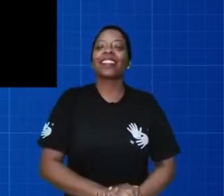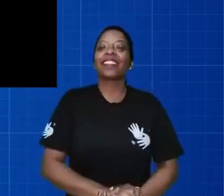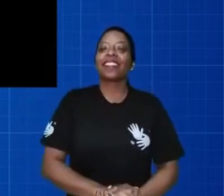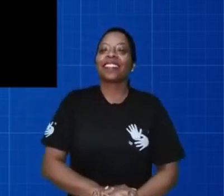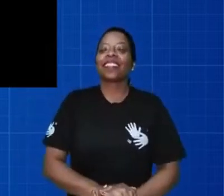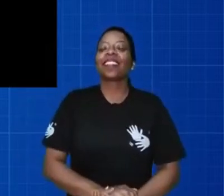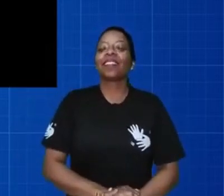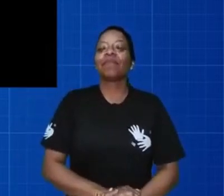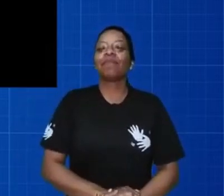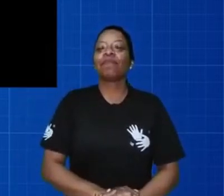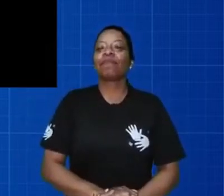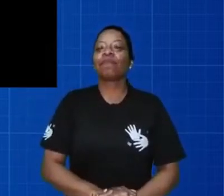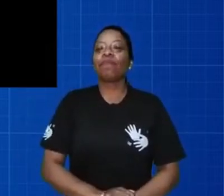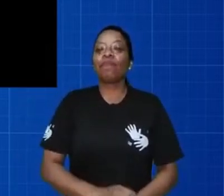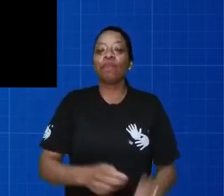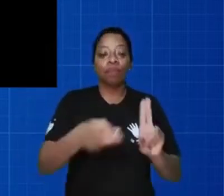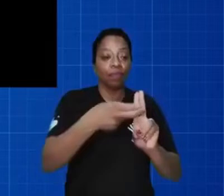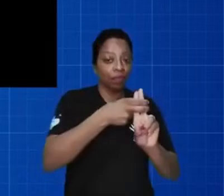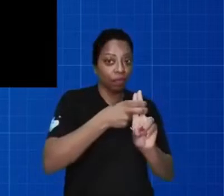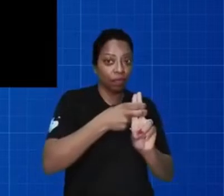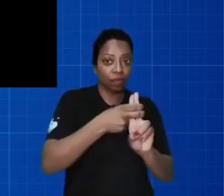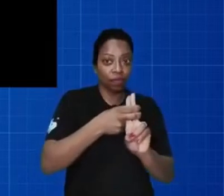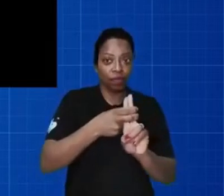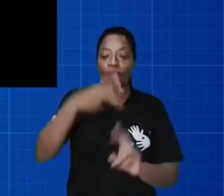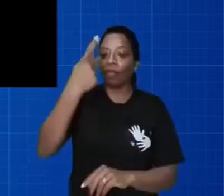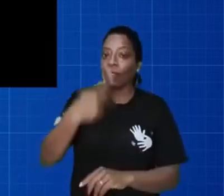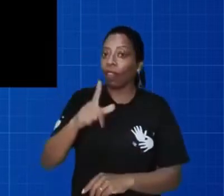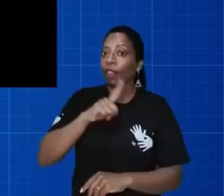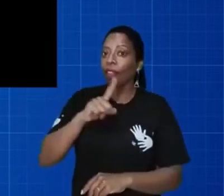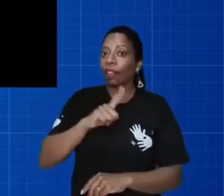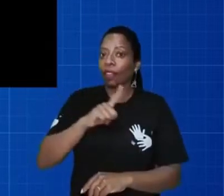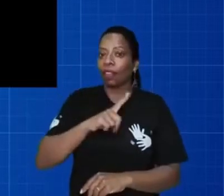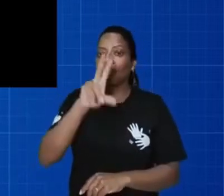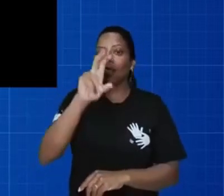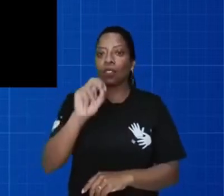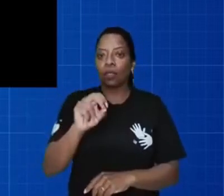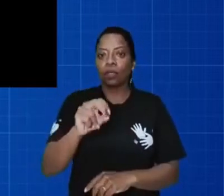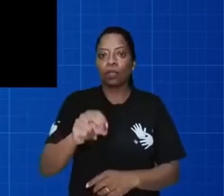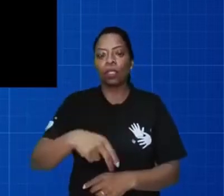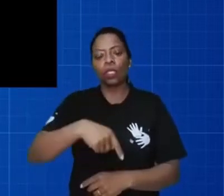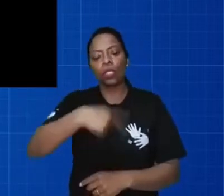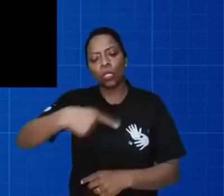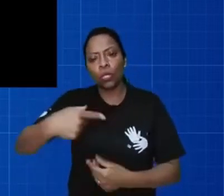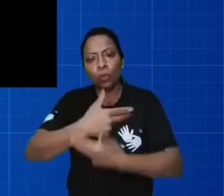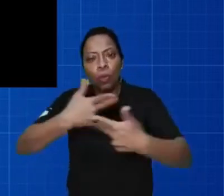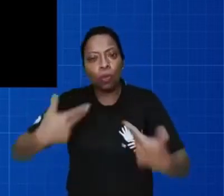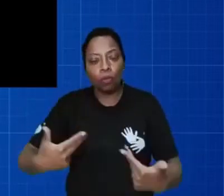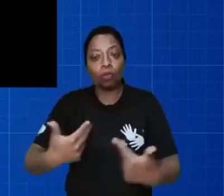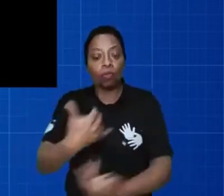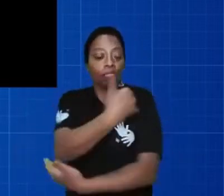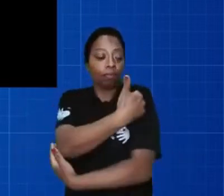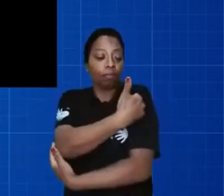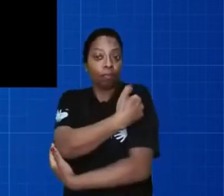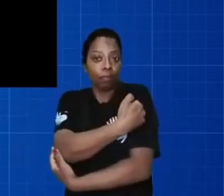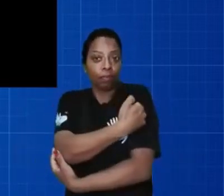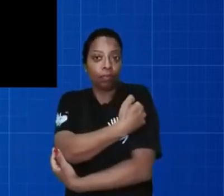e imunoglobulinas. Desses, 33 são vacinas, que estão divididas entre vacinas de rotina, de calendário básico, e